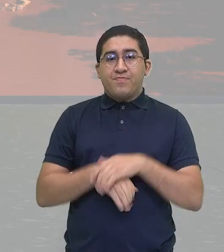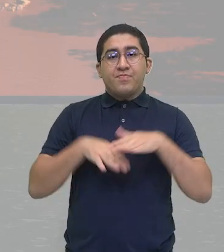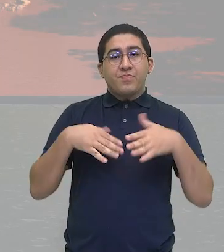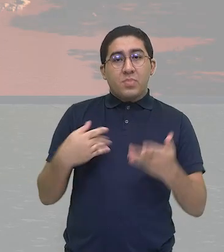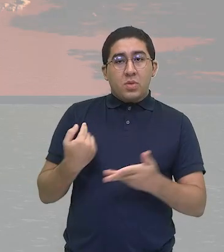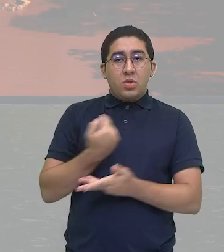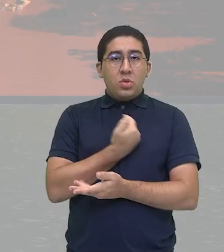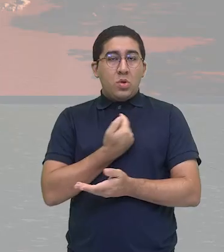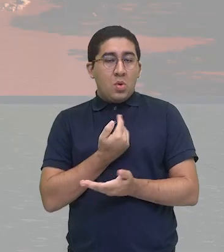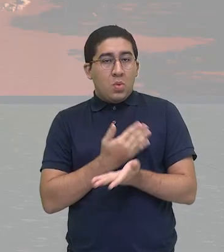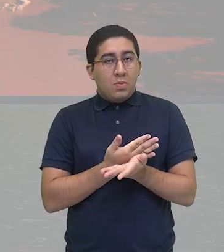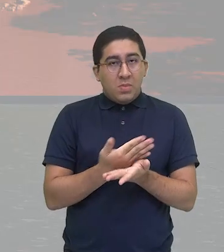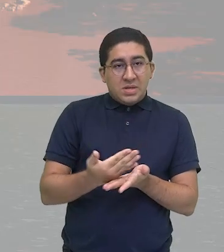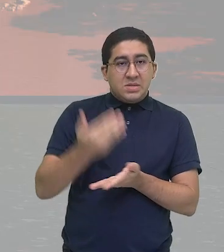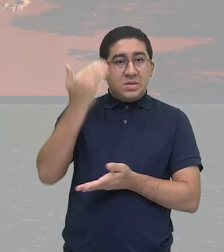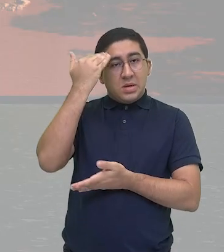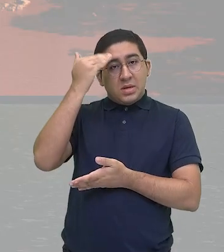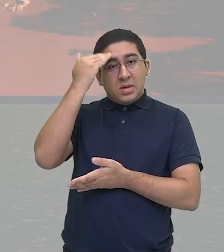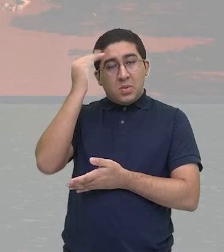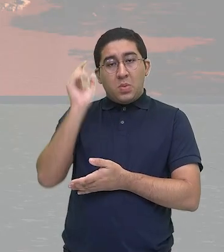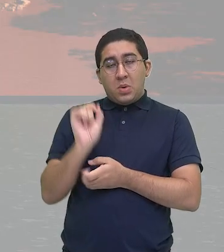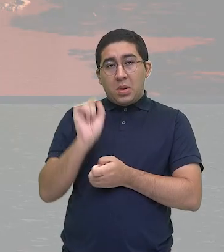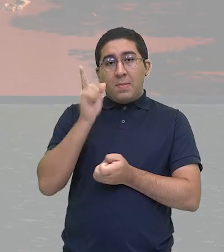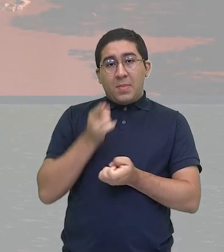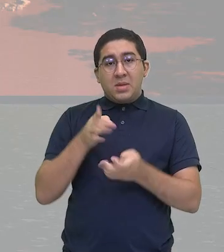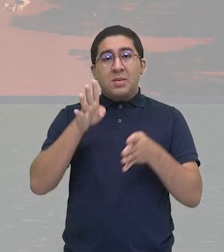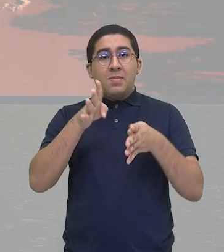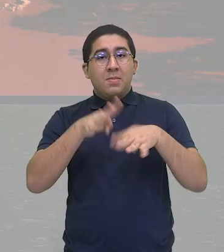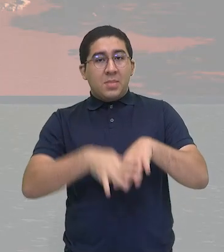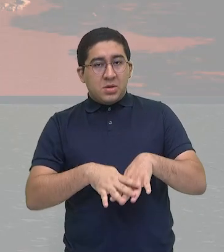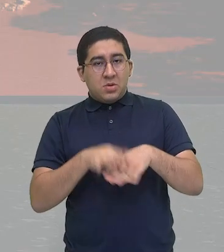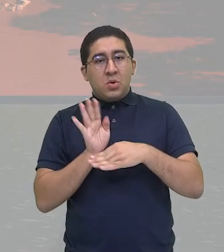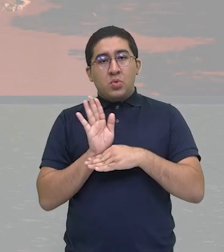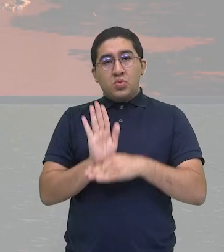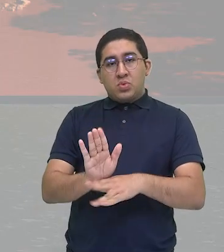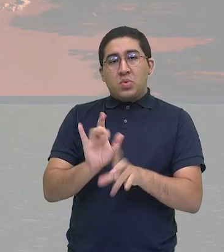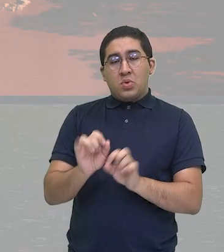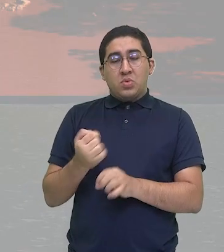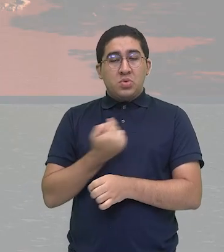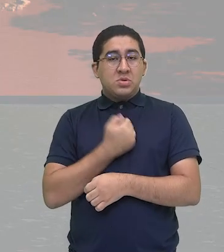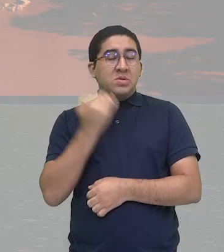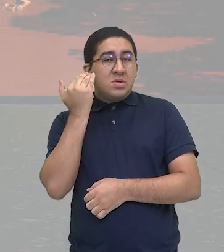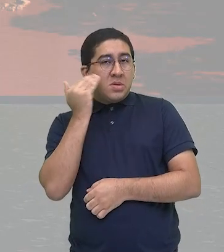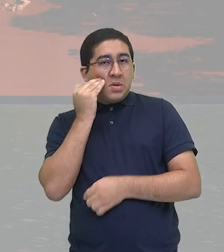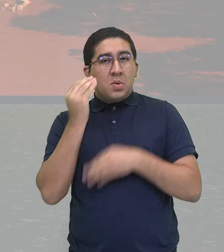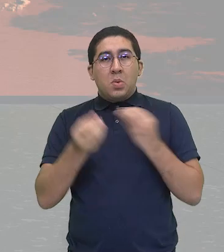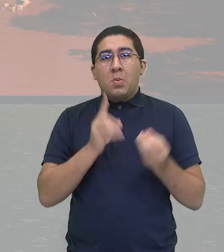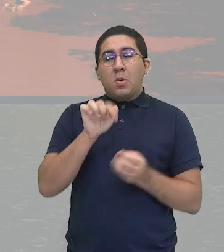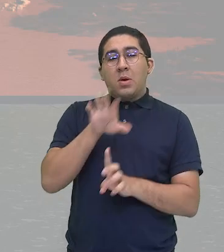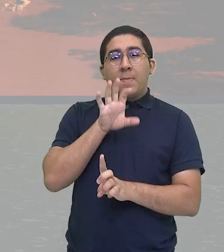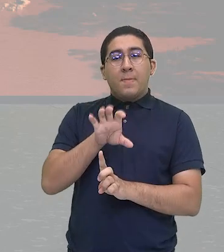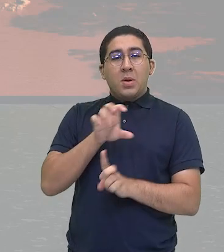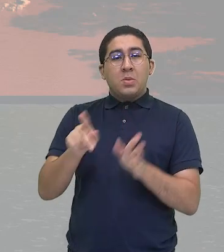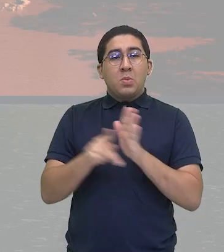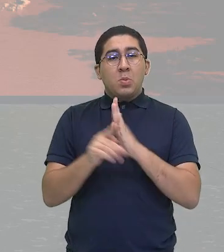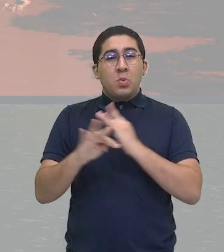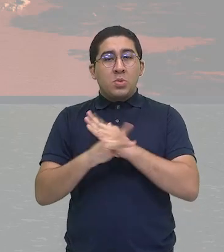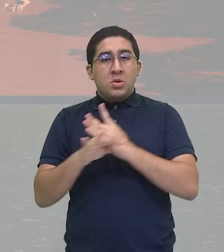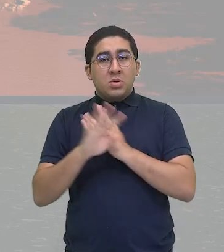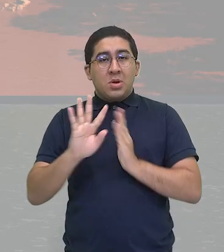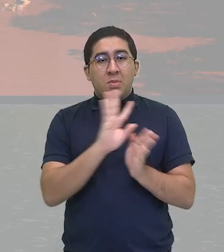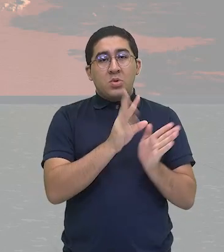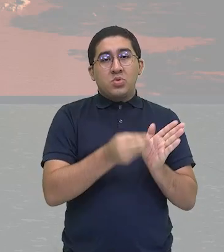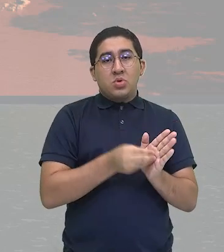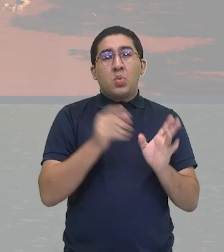gente vai começar a entender que a matemática, ela ajuda a gente a entender esses impactos da urbanização na